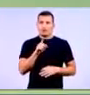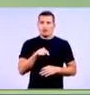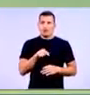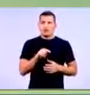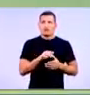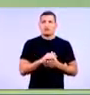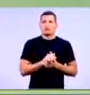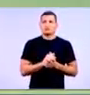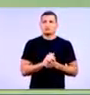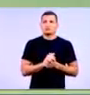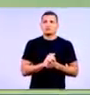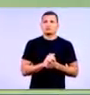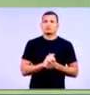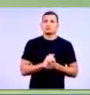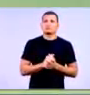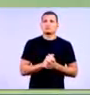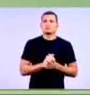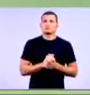exclusivamente